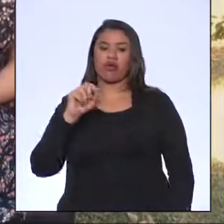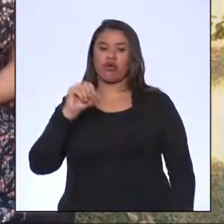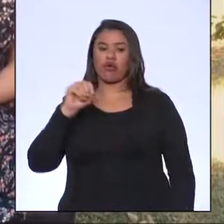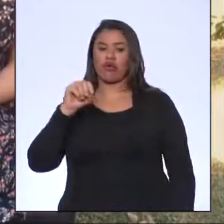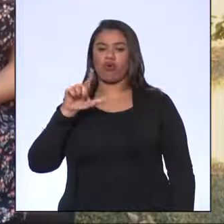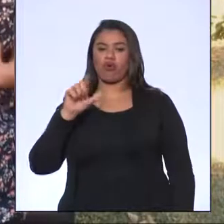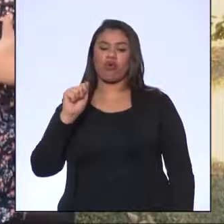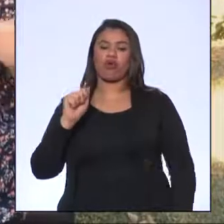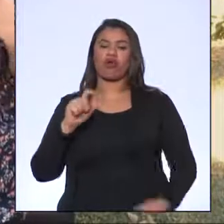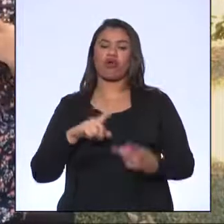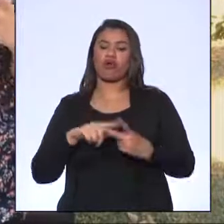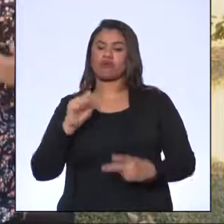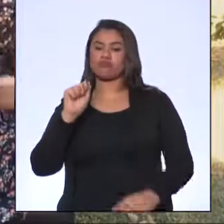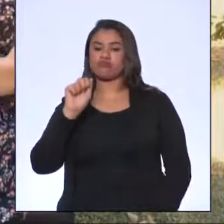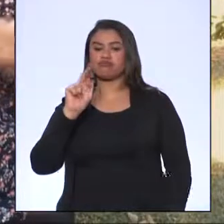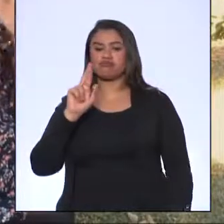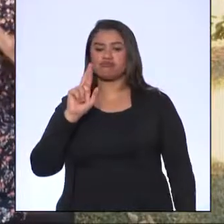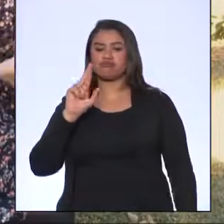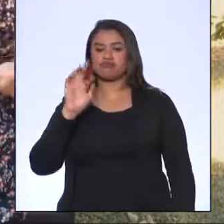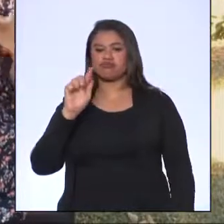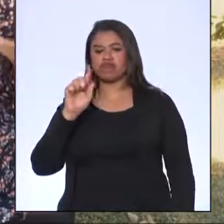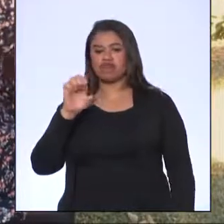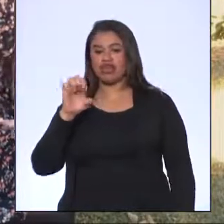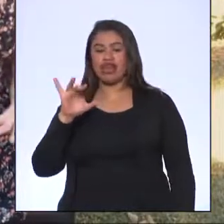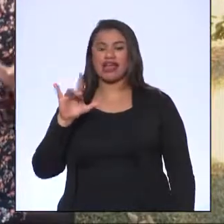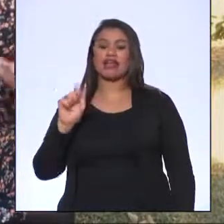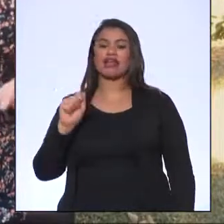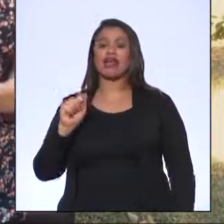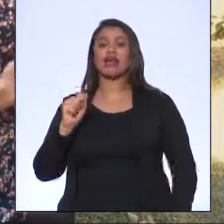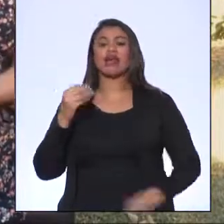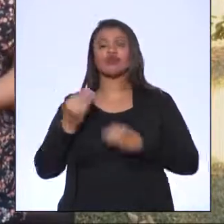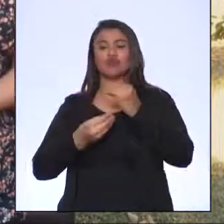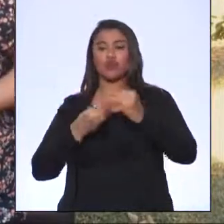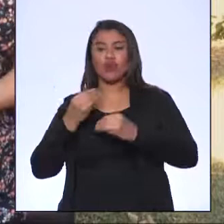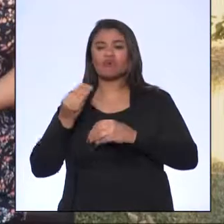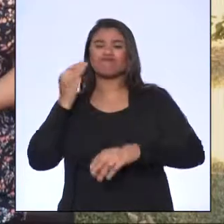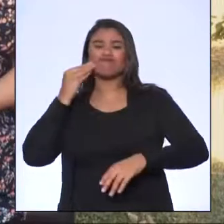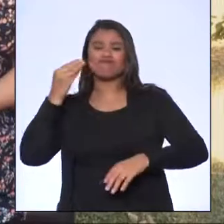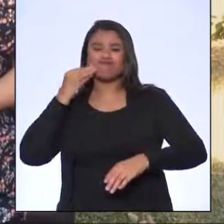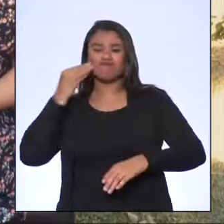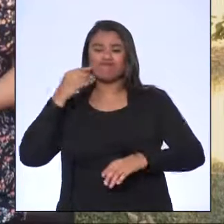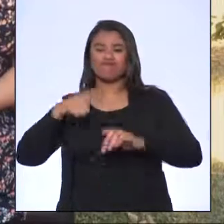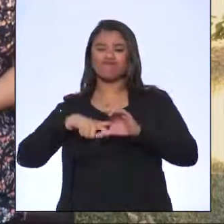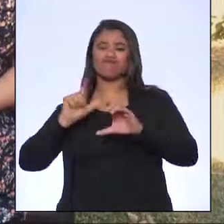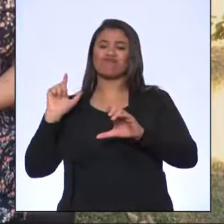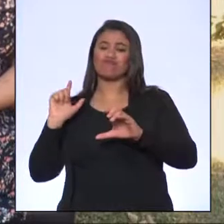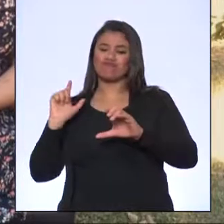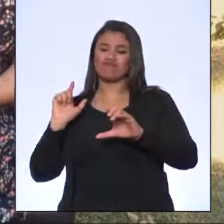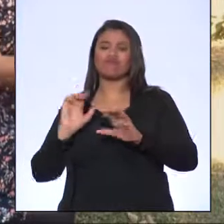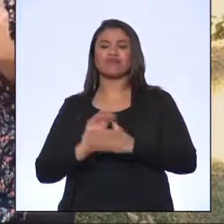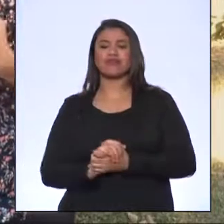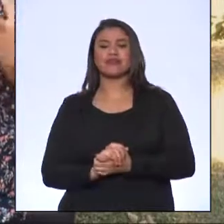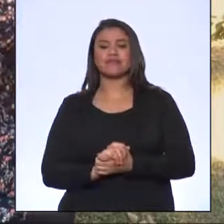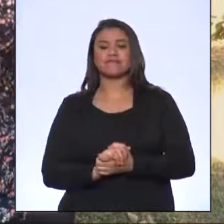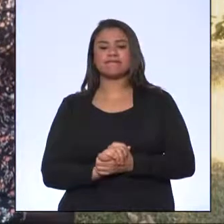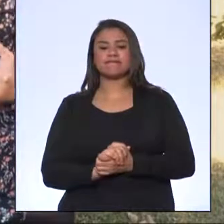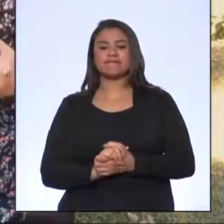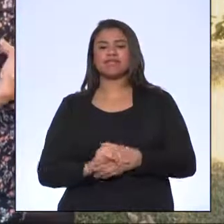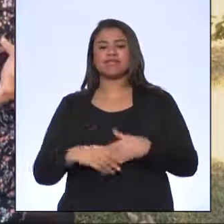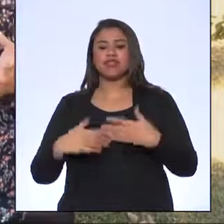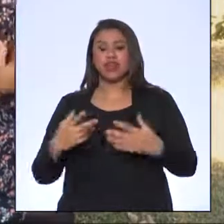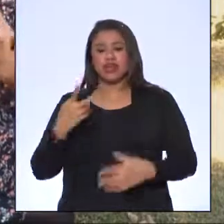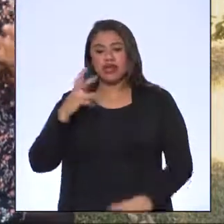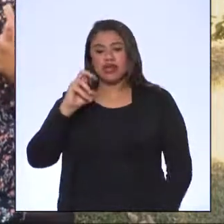por exemplo, ainda estavam no meio do seu processo de luta pela independência. Apesar desses mais de